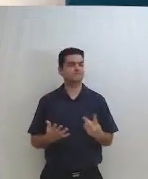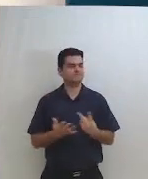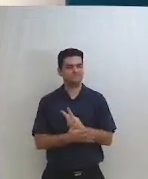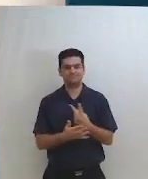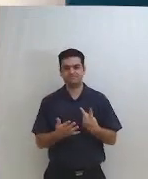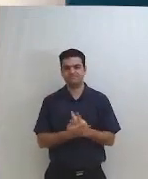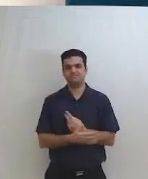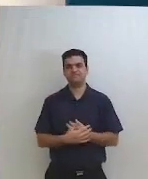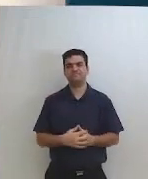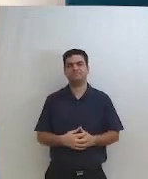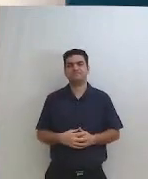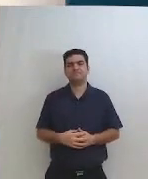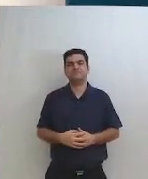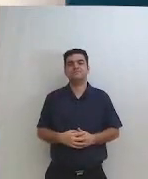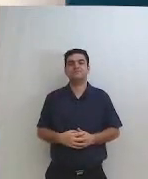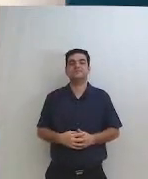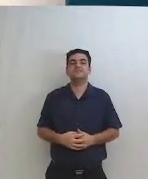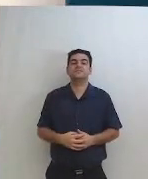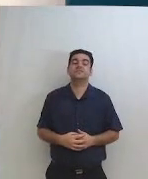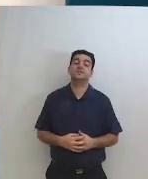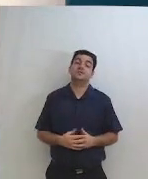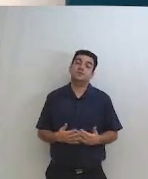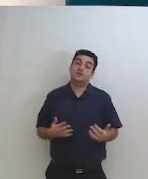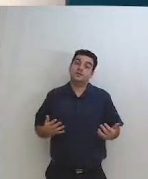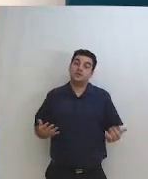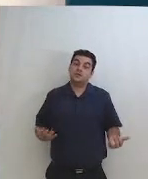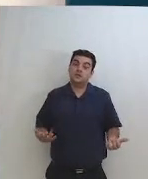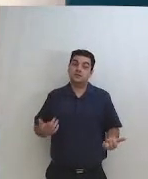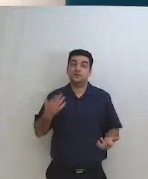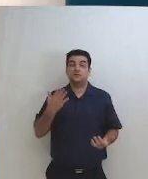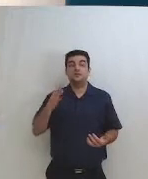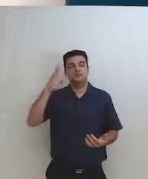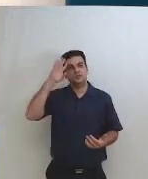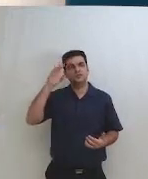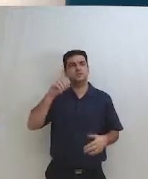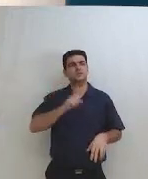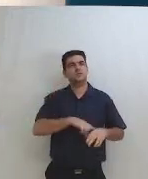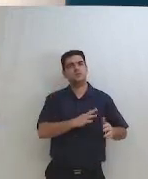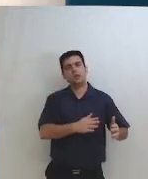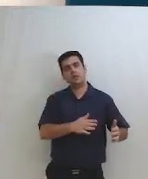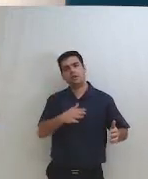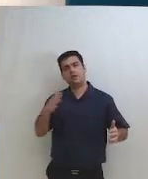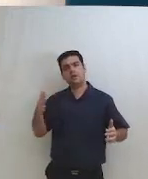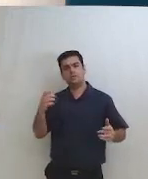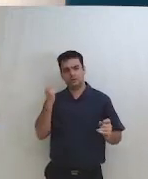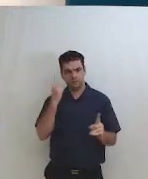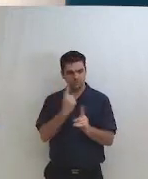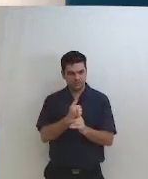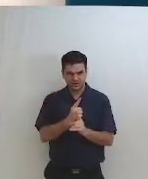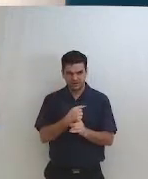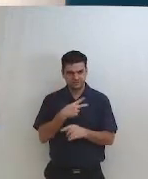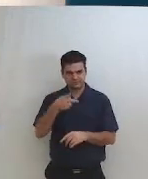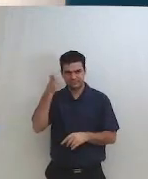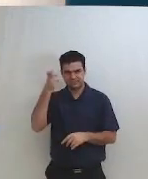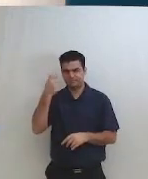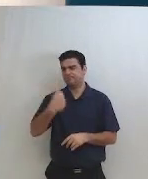e não é necessário, excelência, uma dilação probatória para chegarmos a essa conclusão que a prova é